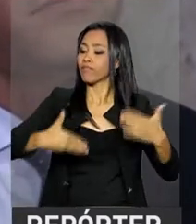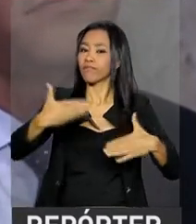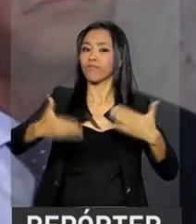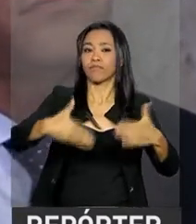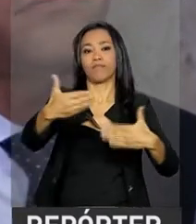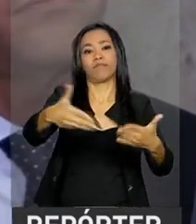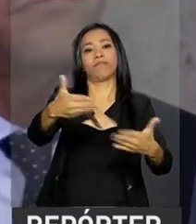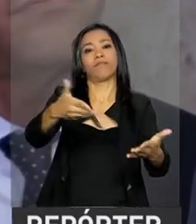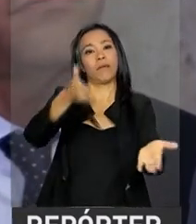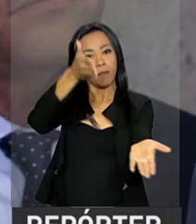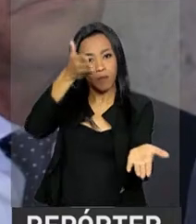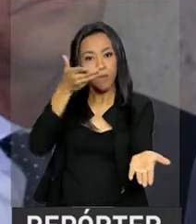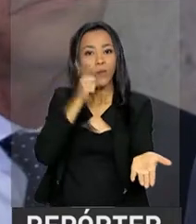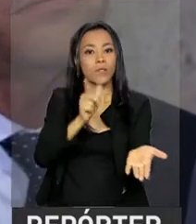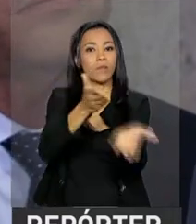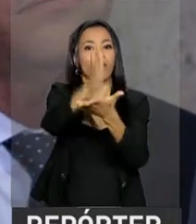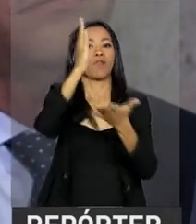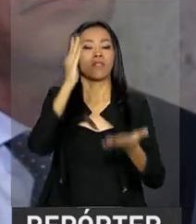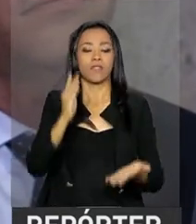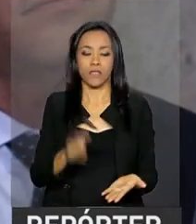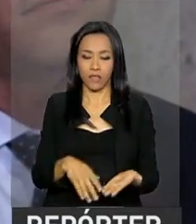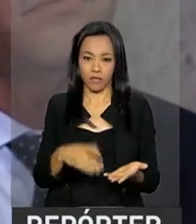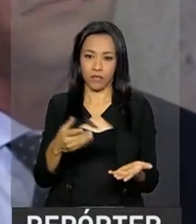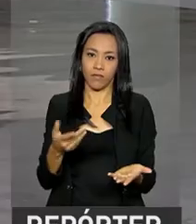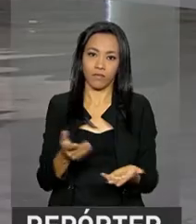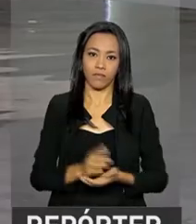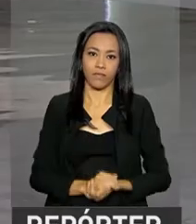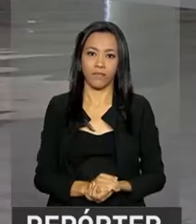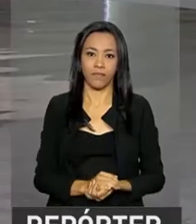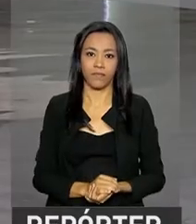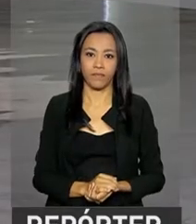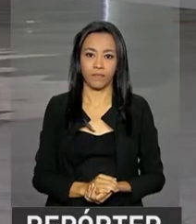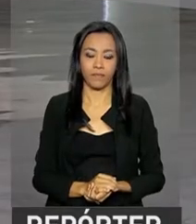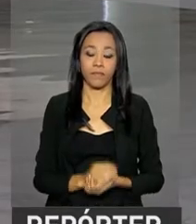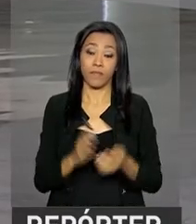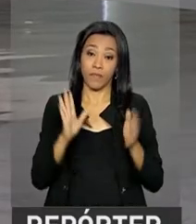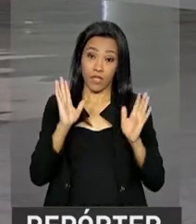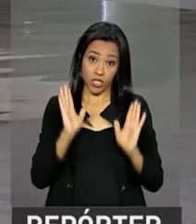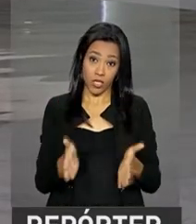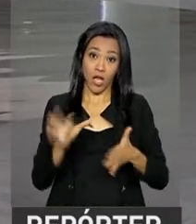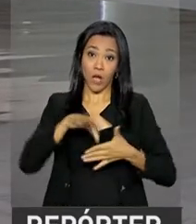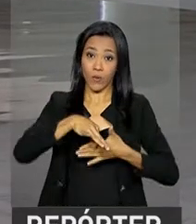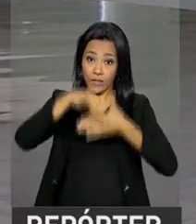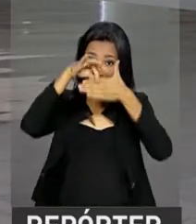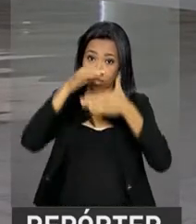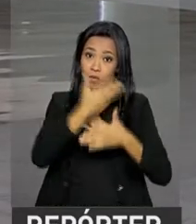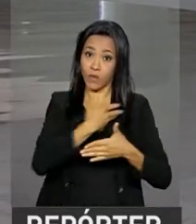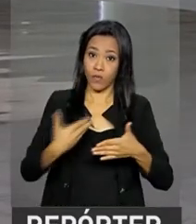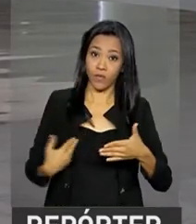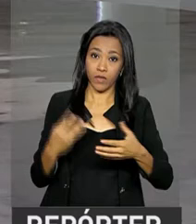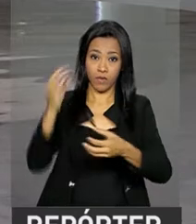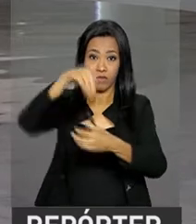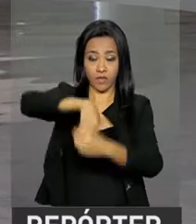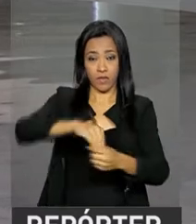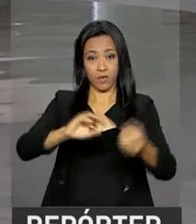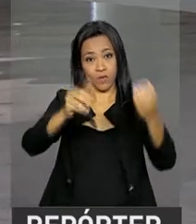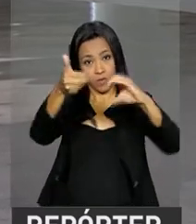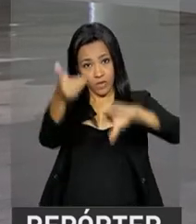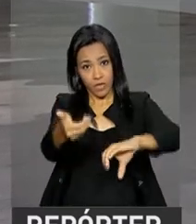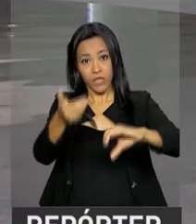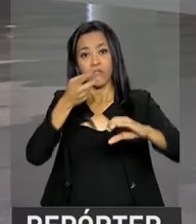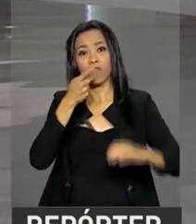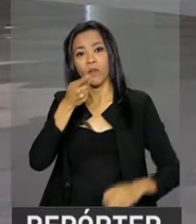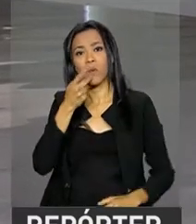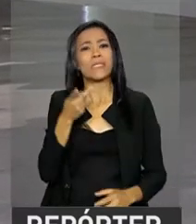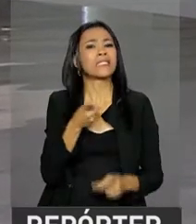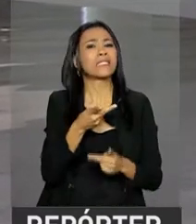para aprovação da reforma já o líder do governo no congresso deputado andré moura disse que